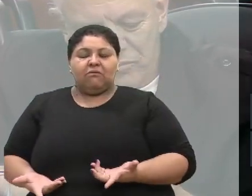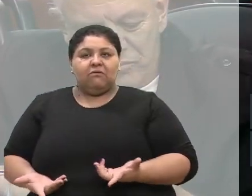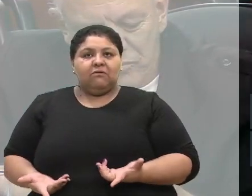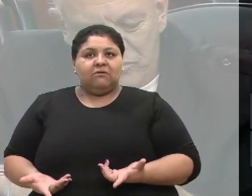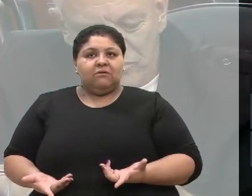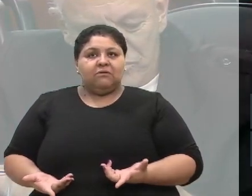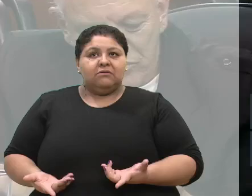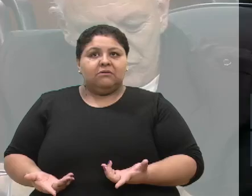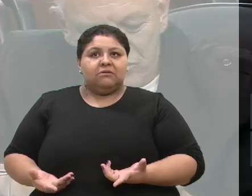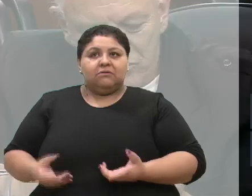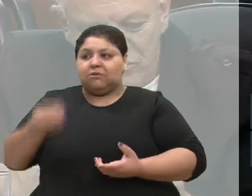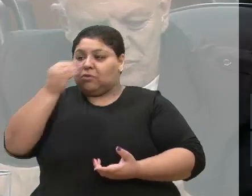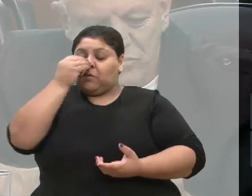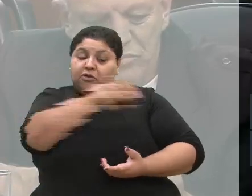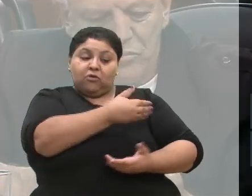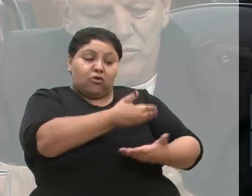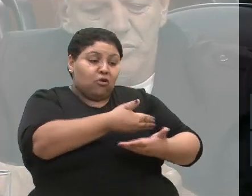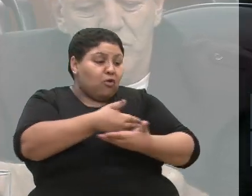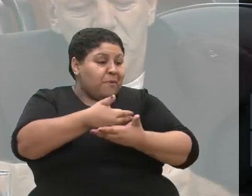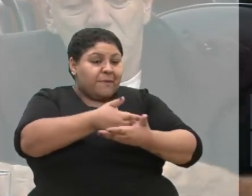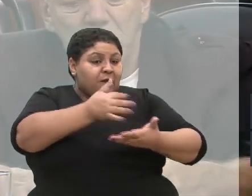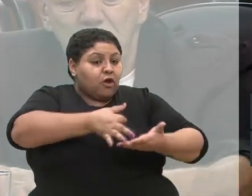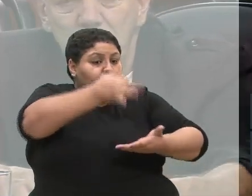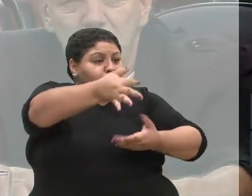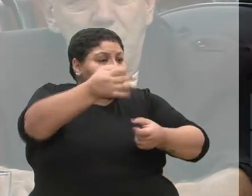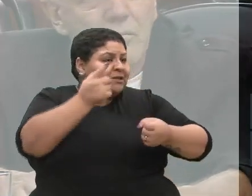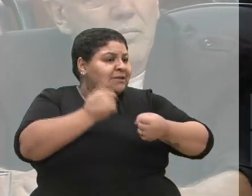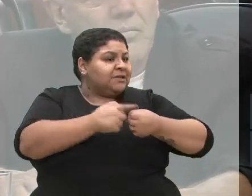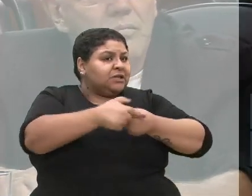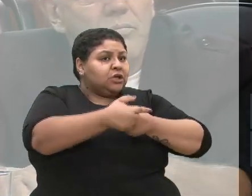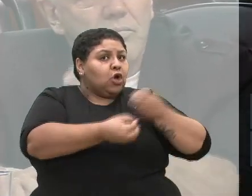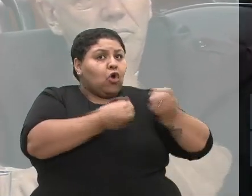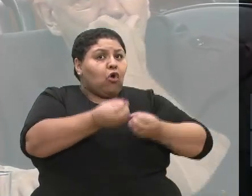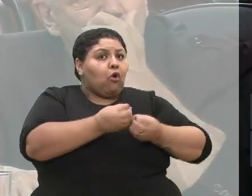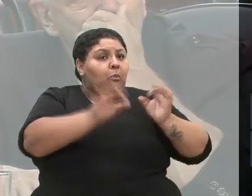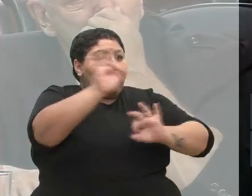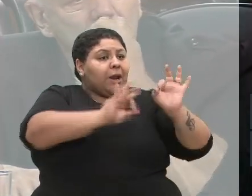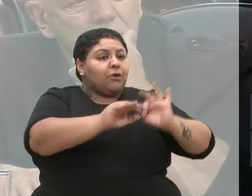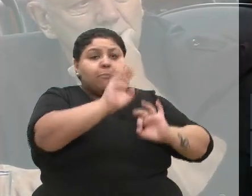os bebês que estão para nascer, que é o futuro da nossa cidade, como plano B.